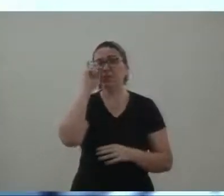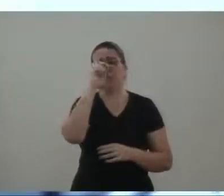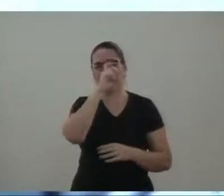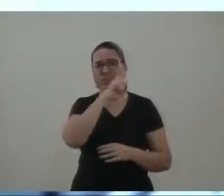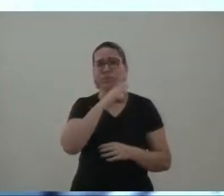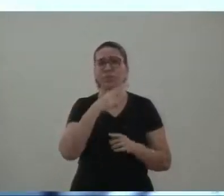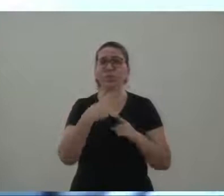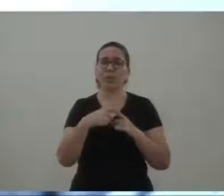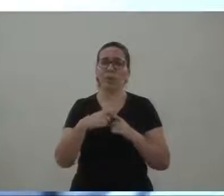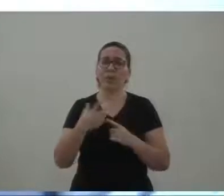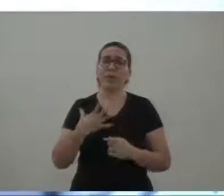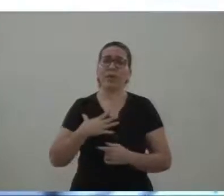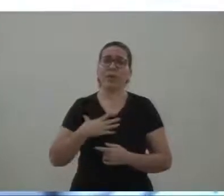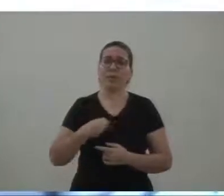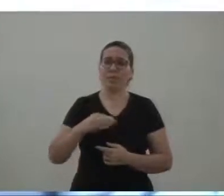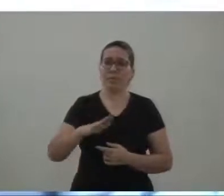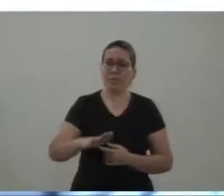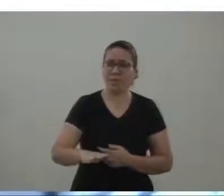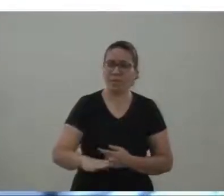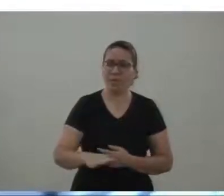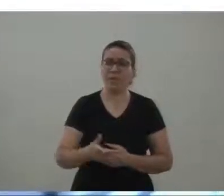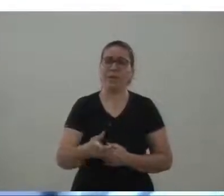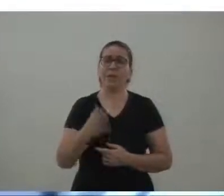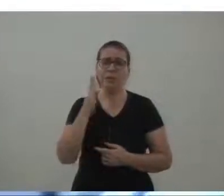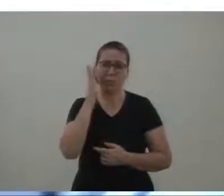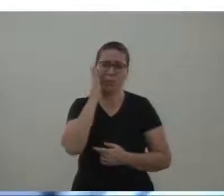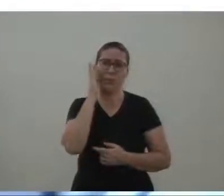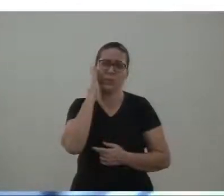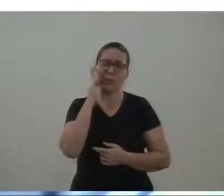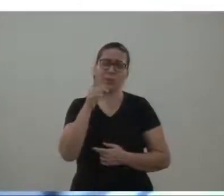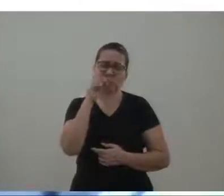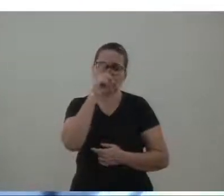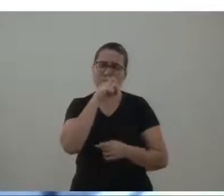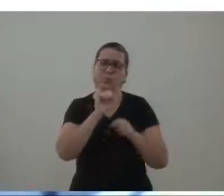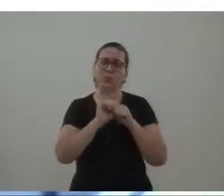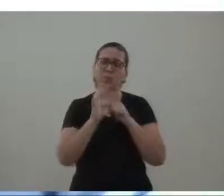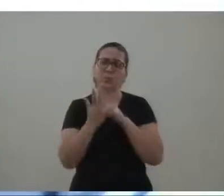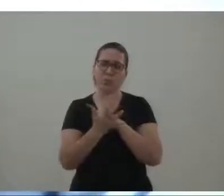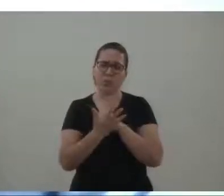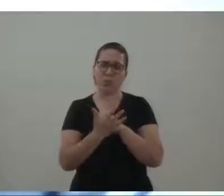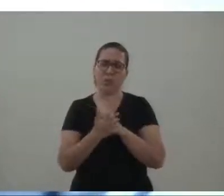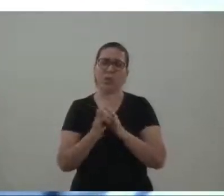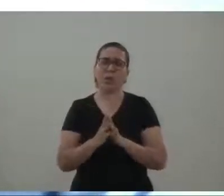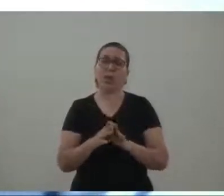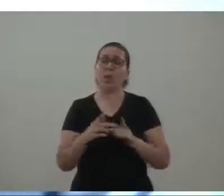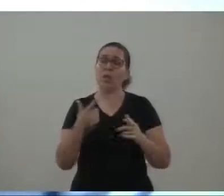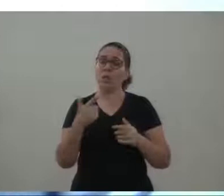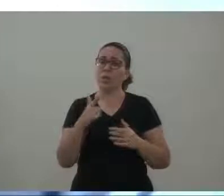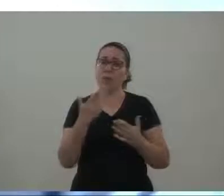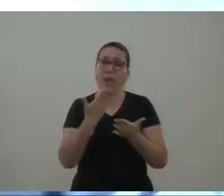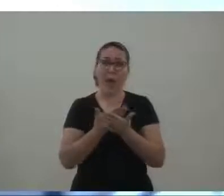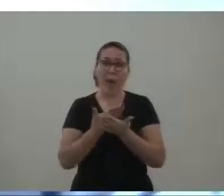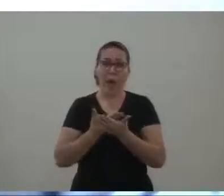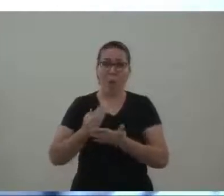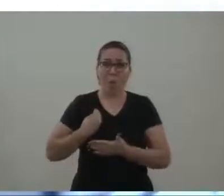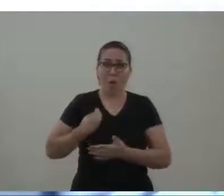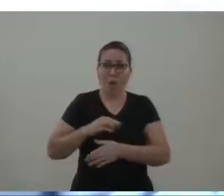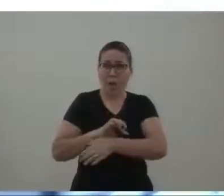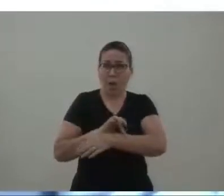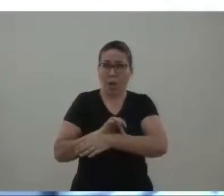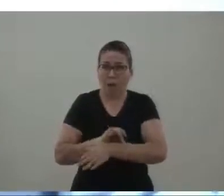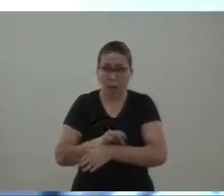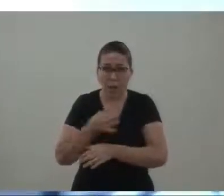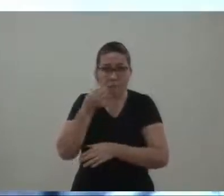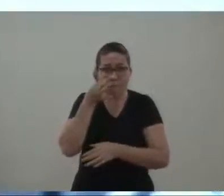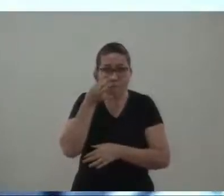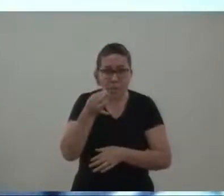você é pai de uma criança e está sentindo na pele a situação. Agora, o fato de não ter aulas presenciais não quer dizer que a gente não